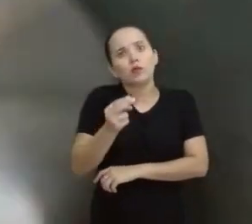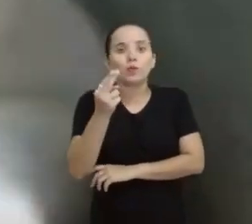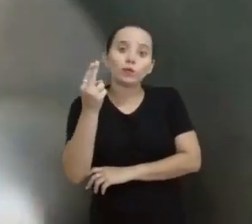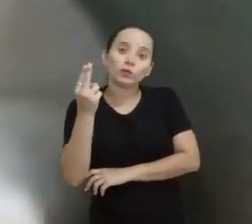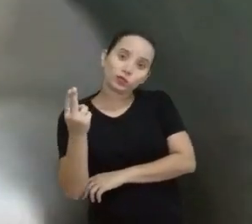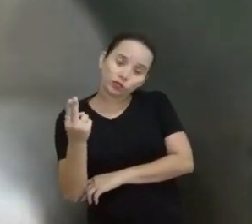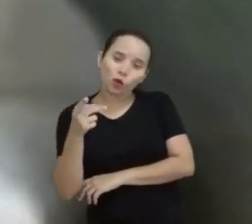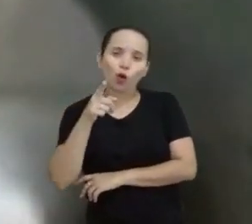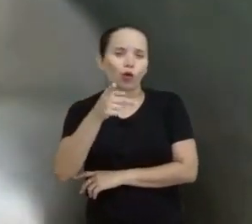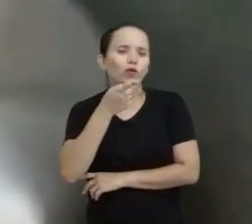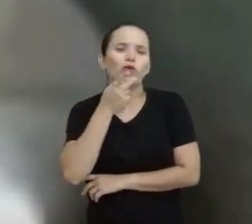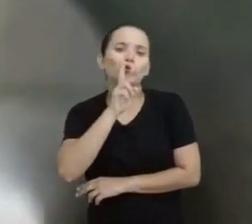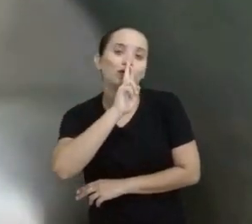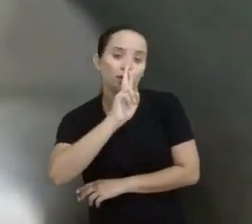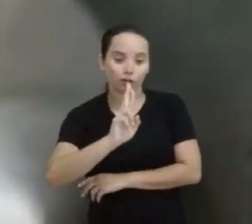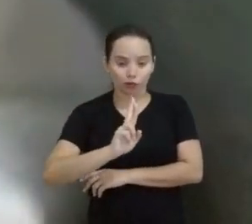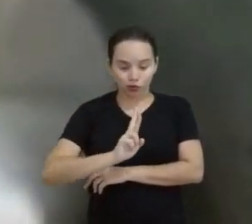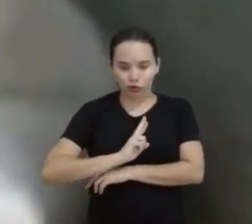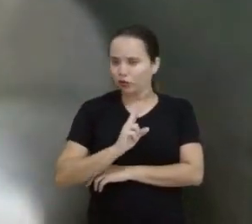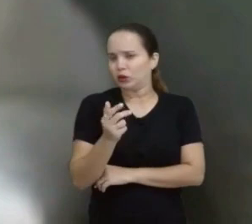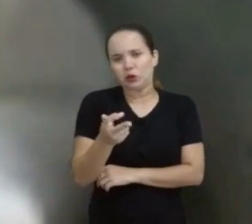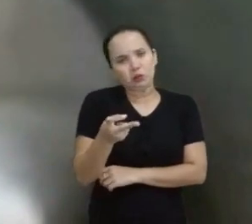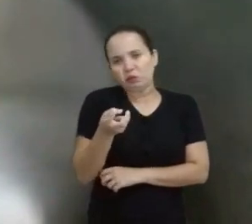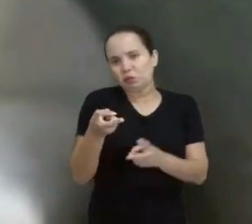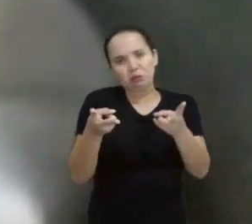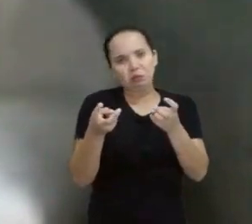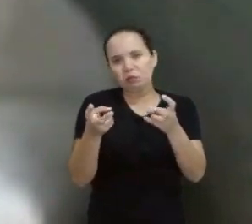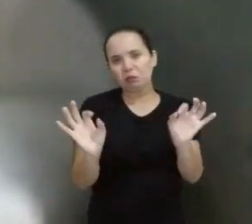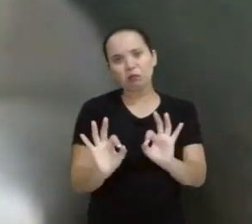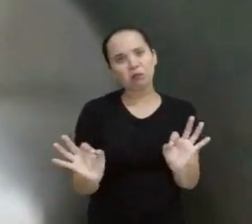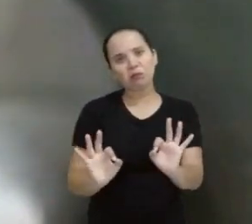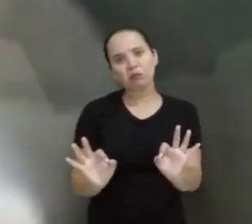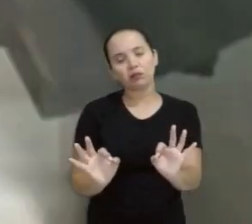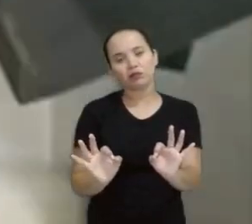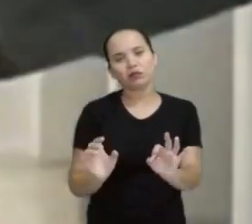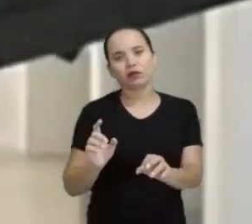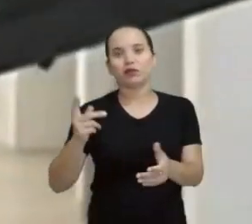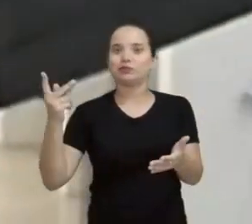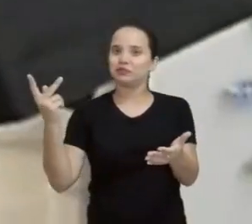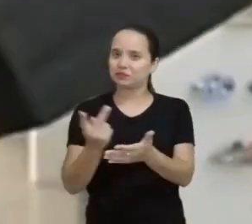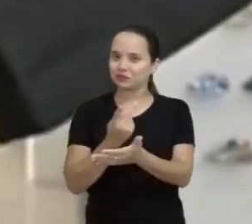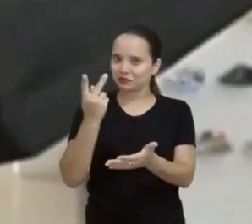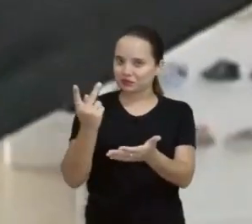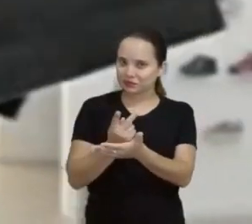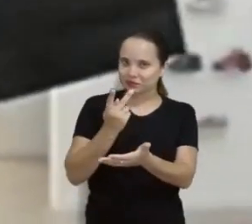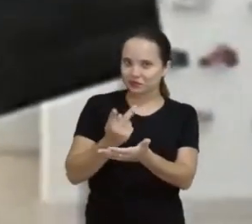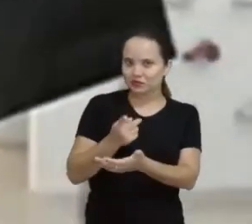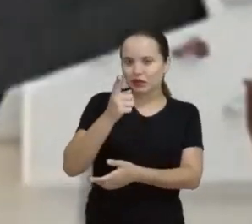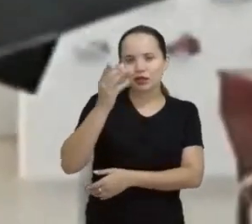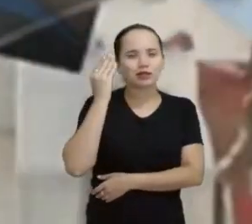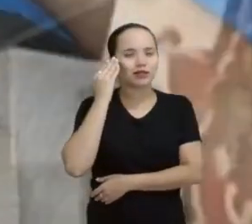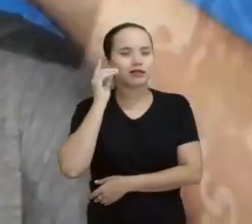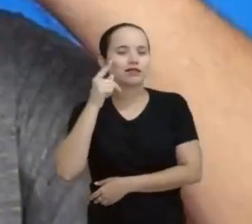mesmo você me diga que não está vendo nenhuma tecnologia. Errado! Saiba